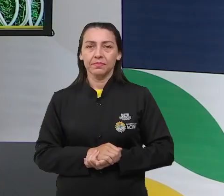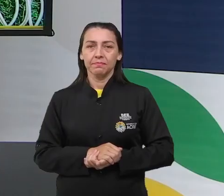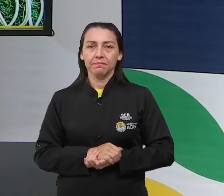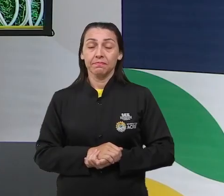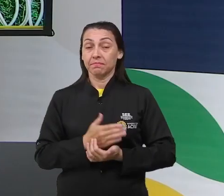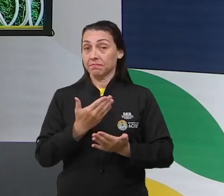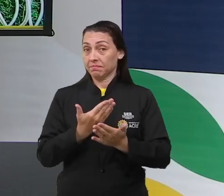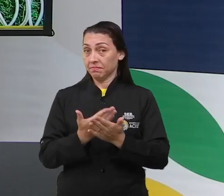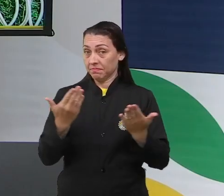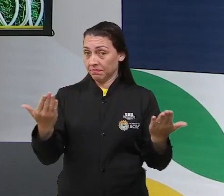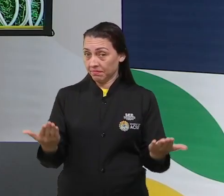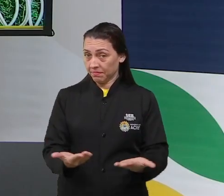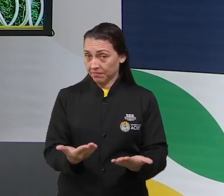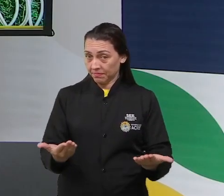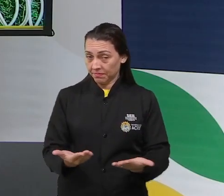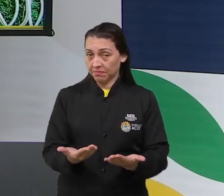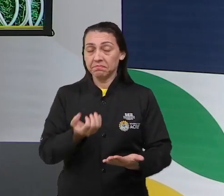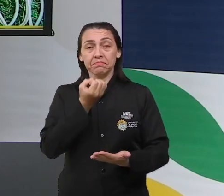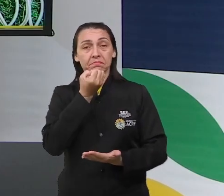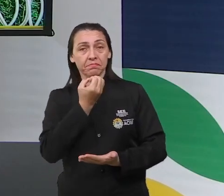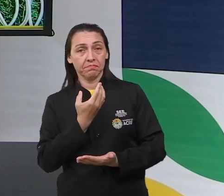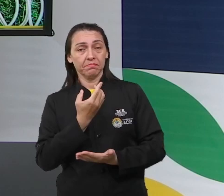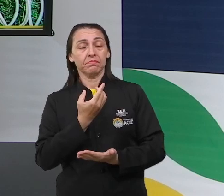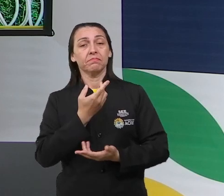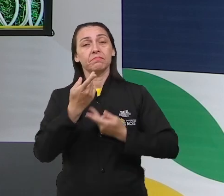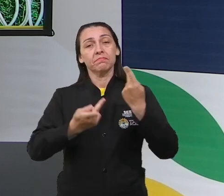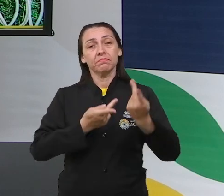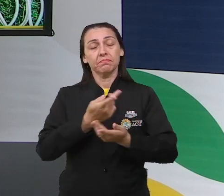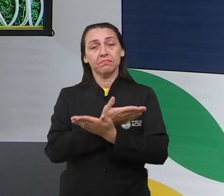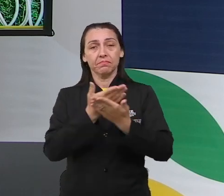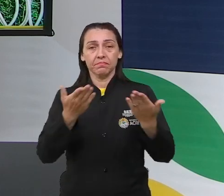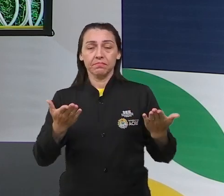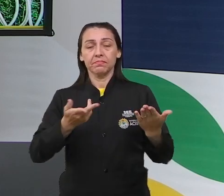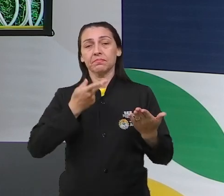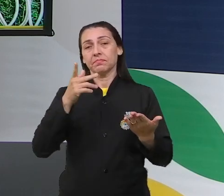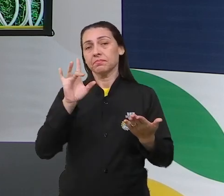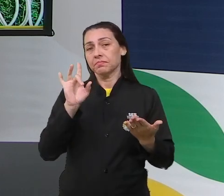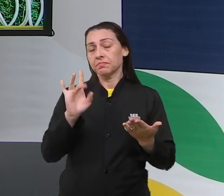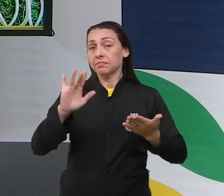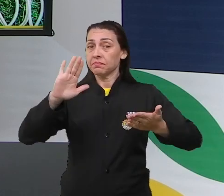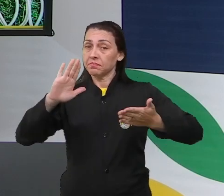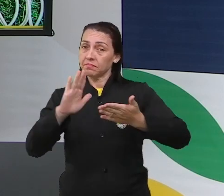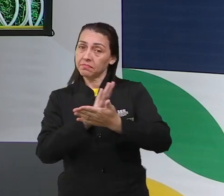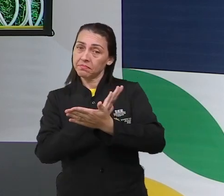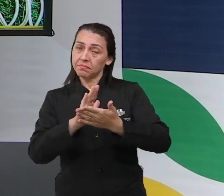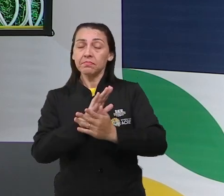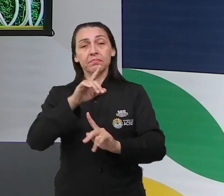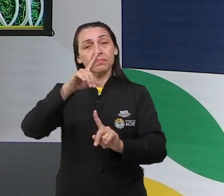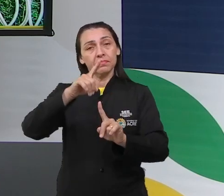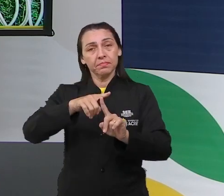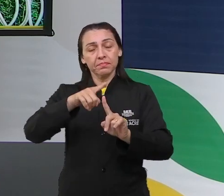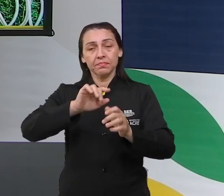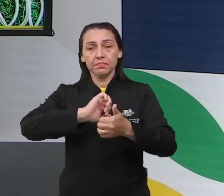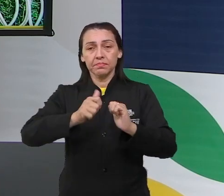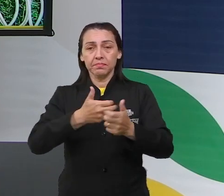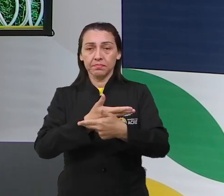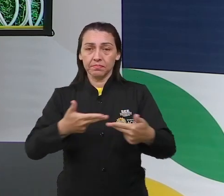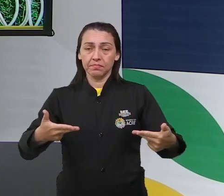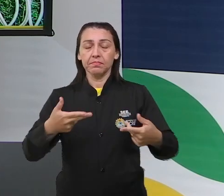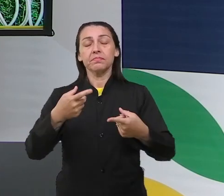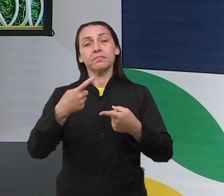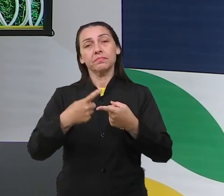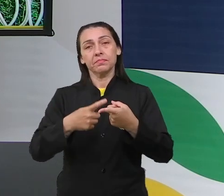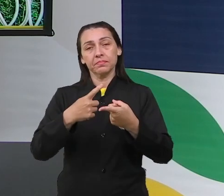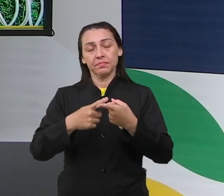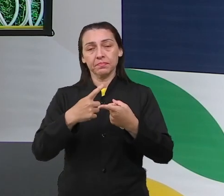Na aula de hoje, pessoal, é bom eu falar para vocês que nós vamos falar apenas sobre alguns tipos de esportes, até porque